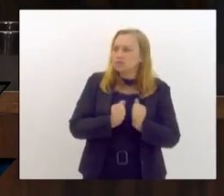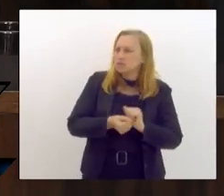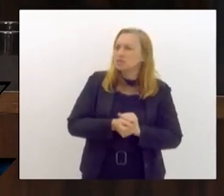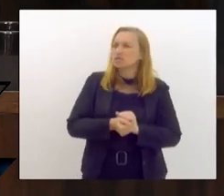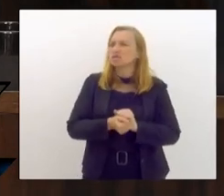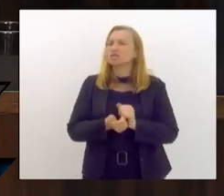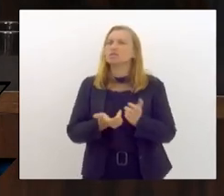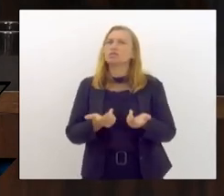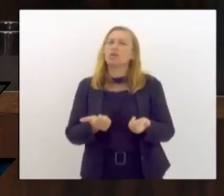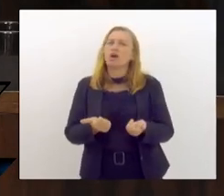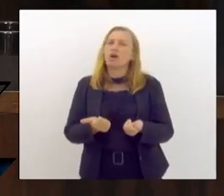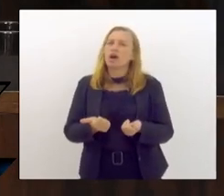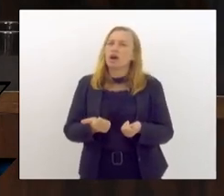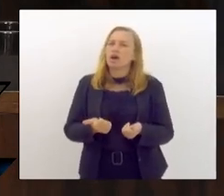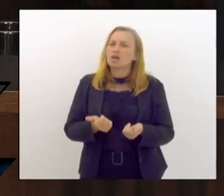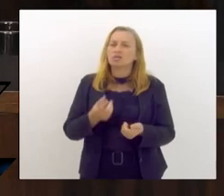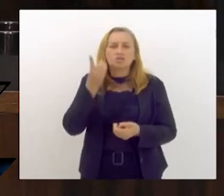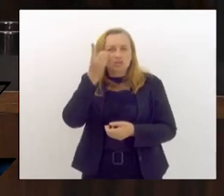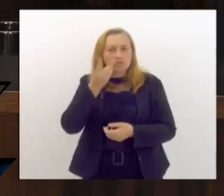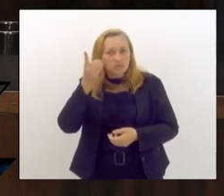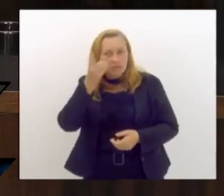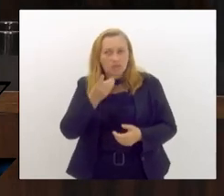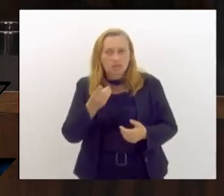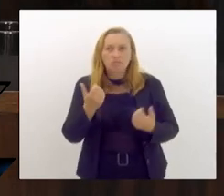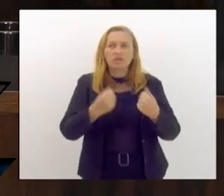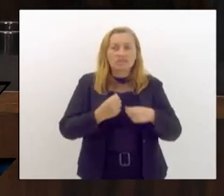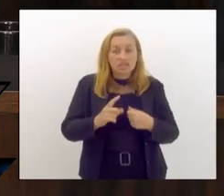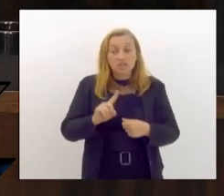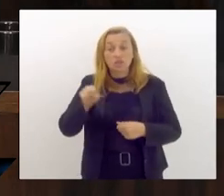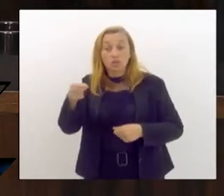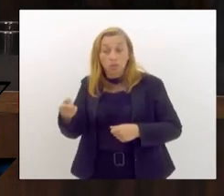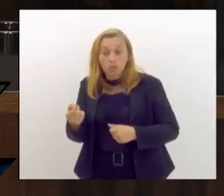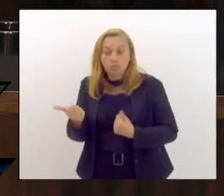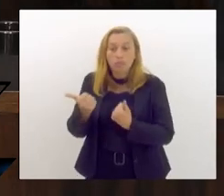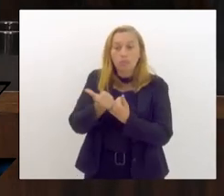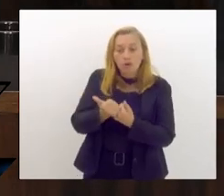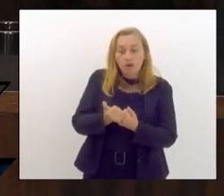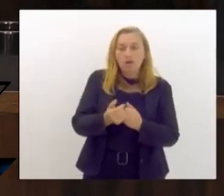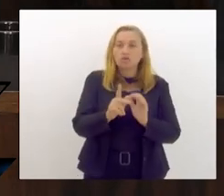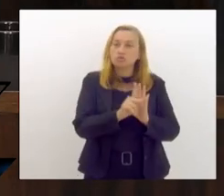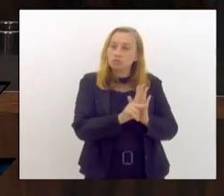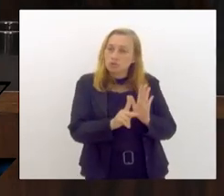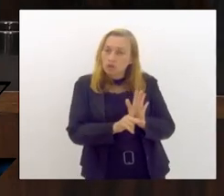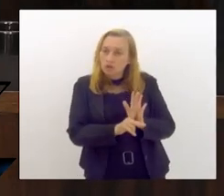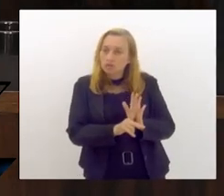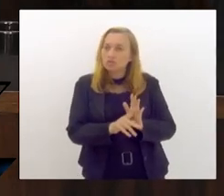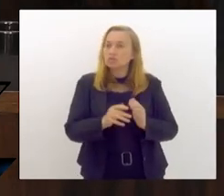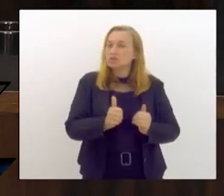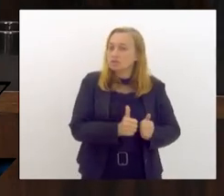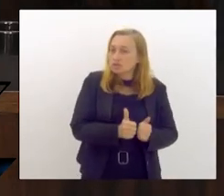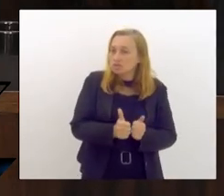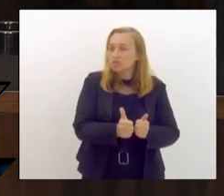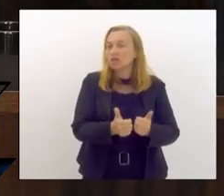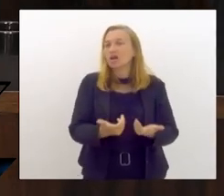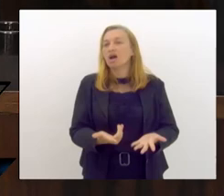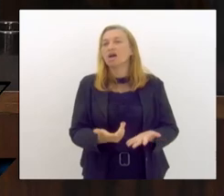vai se adaptando. Os deputados vão precisar um dos outros para apoiar seus projetos, suas caminhadas, apoio aqui. Nós vamos precisar também